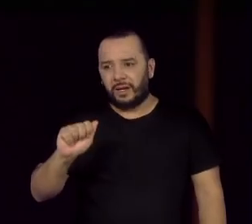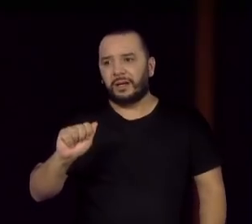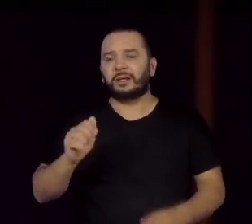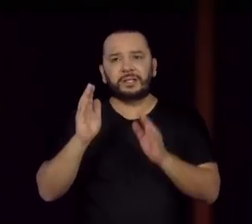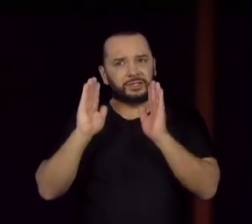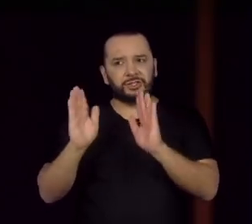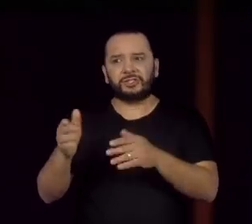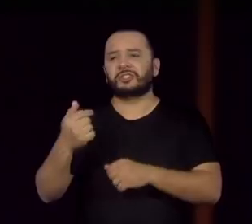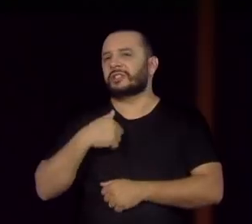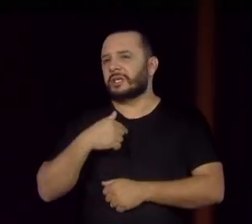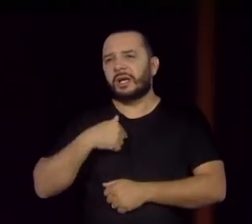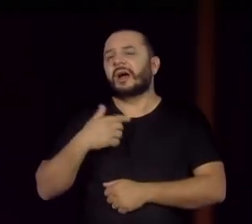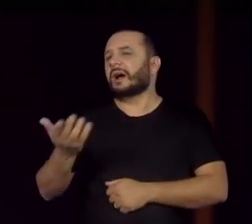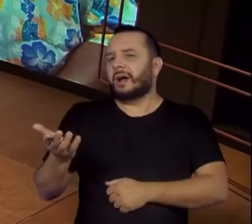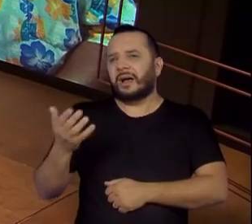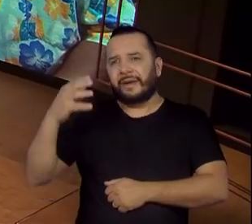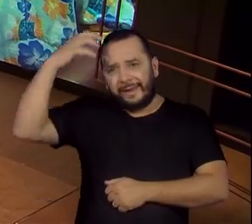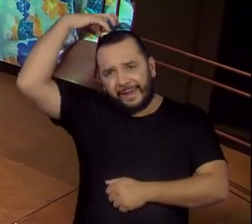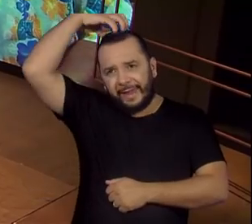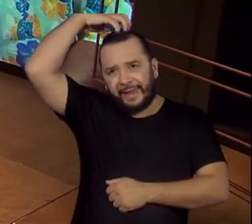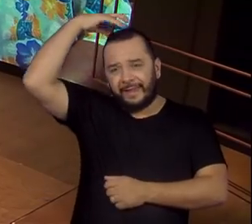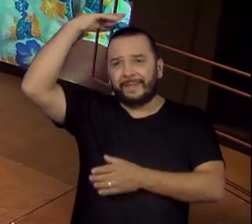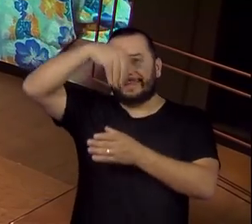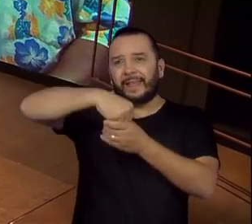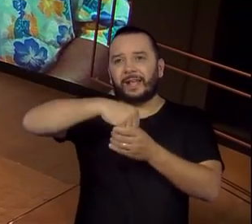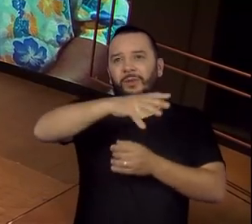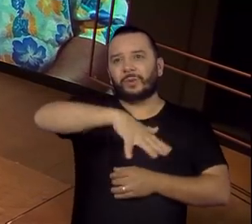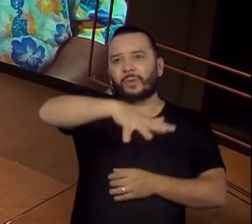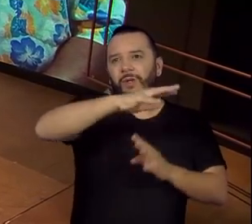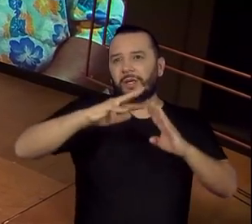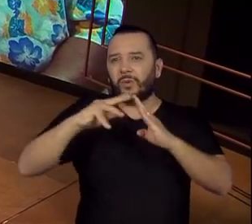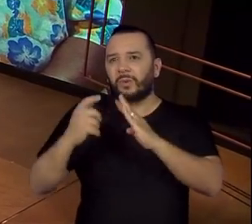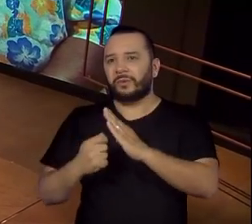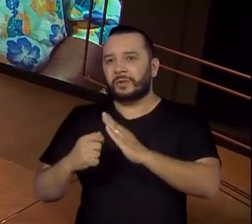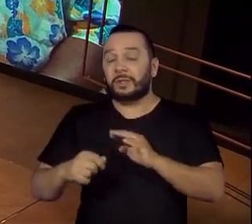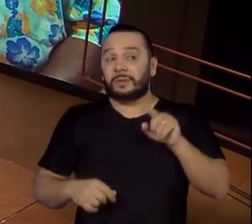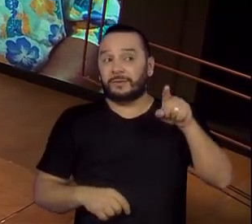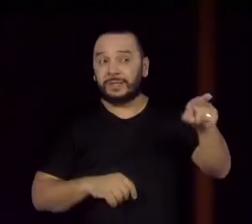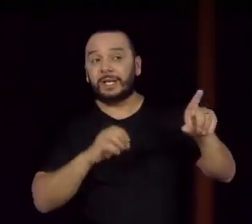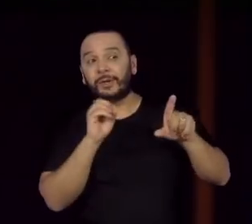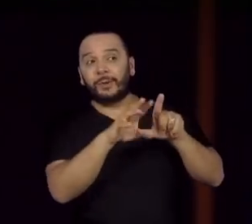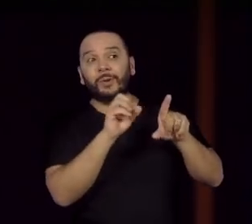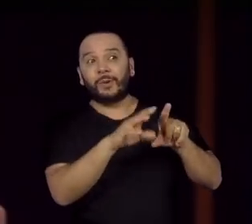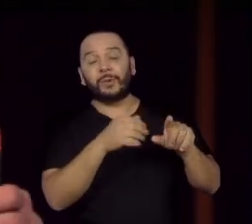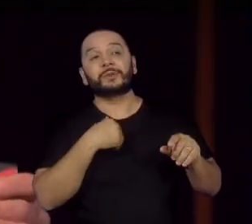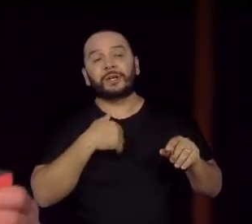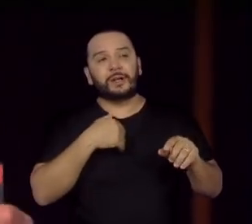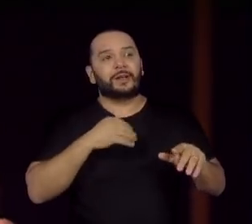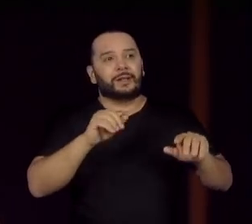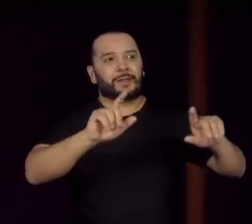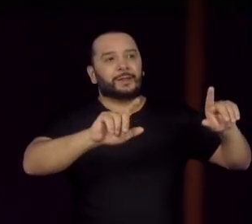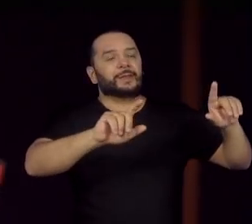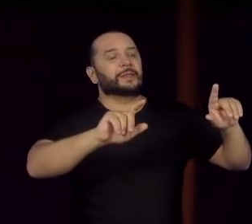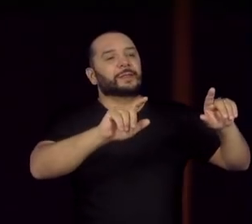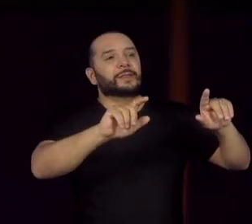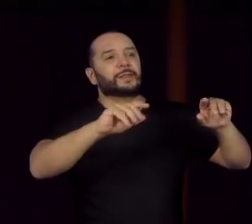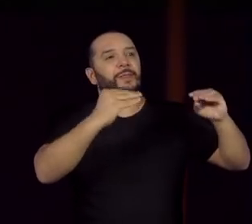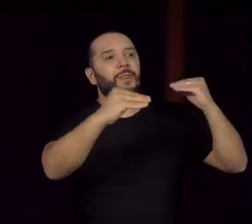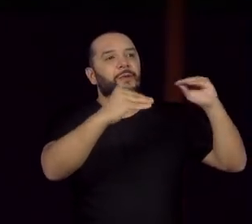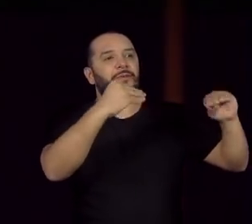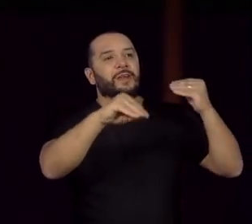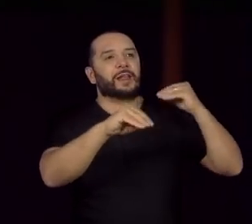Tony, falando da Globo, sua primeira telenovela na Globo foi o Roque Santeiro, justamente o Roque Santeiro, onde você fazia o